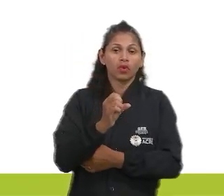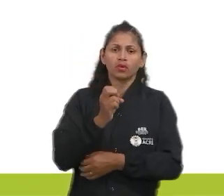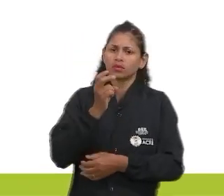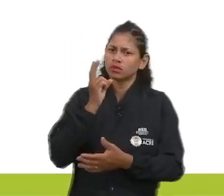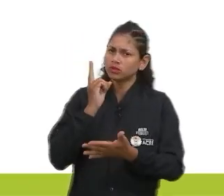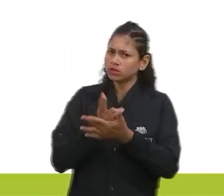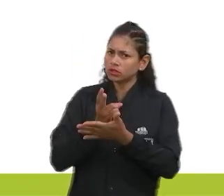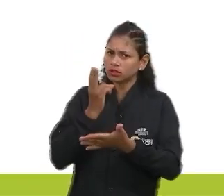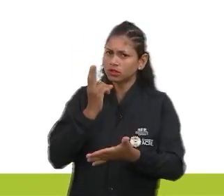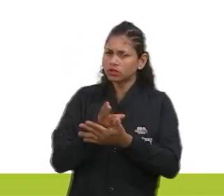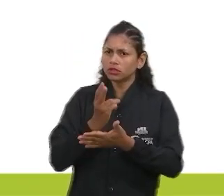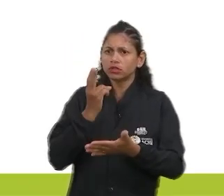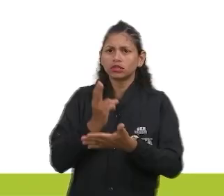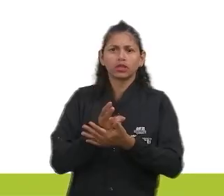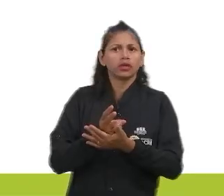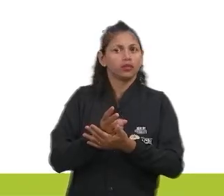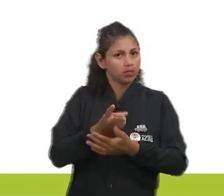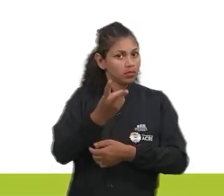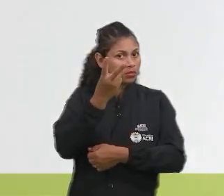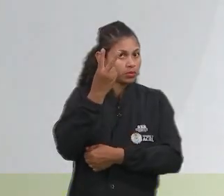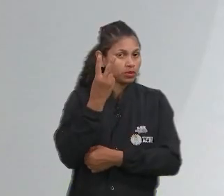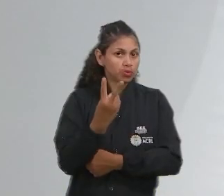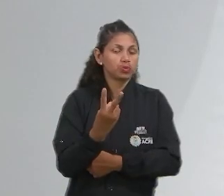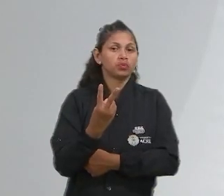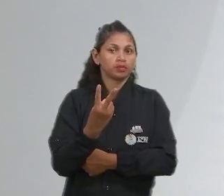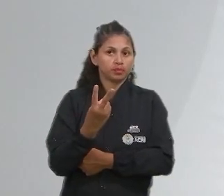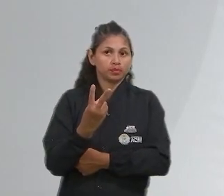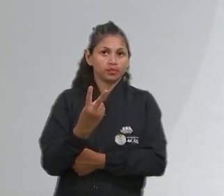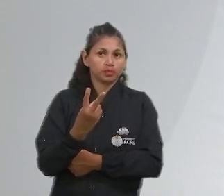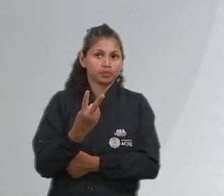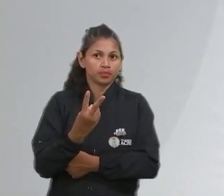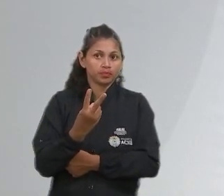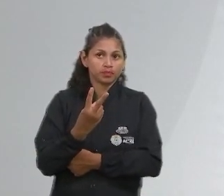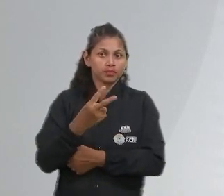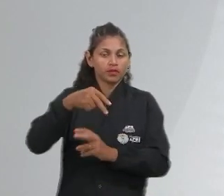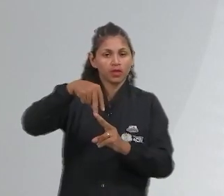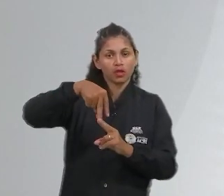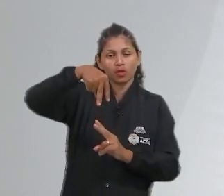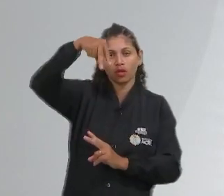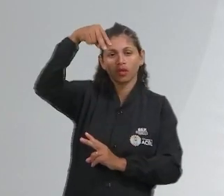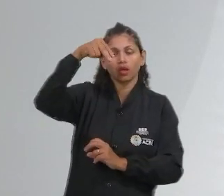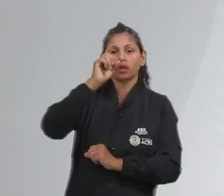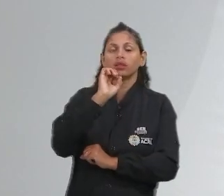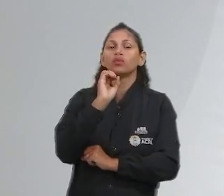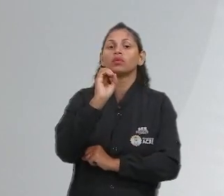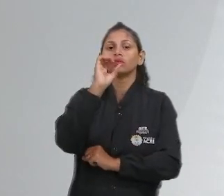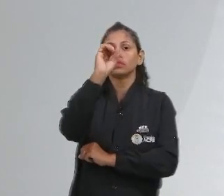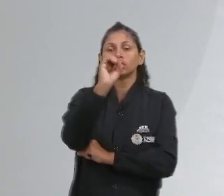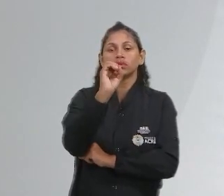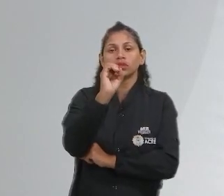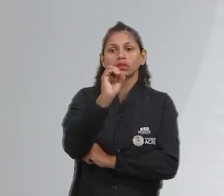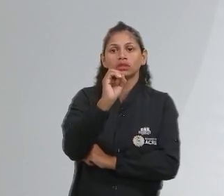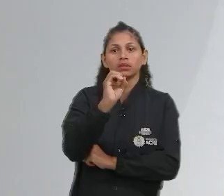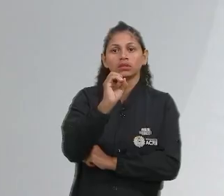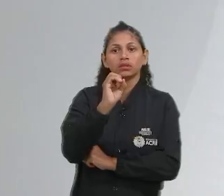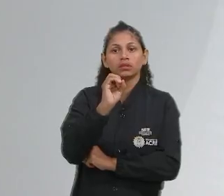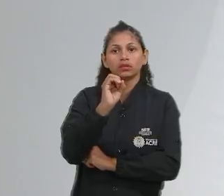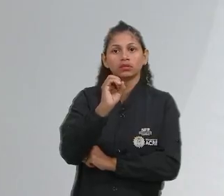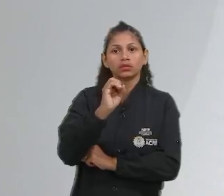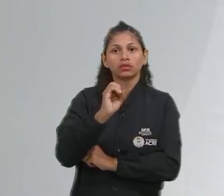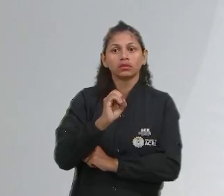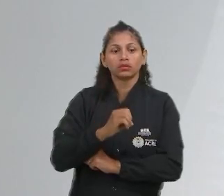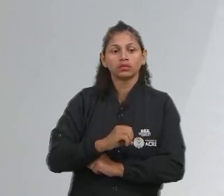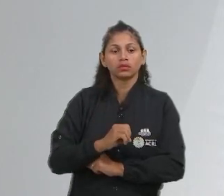vai encontrar uma cetona, uma carbonila, ligado lá no último carbono